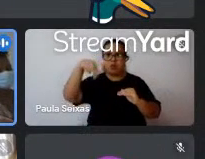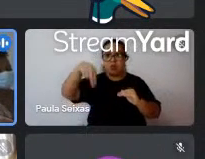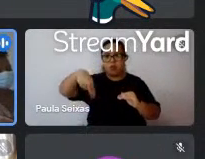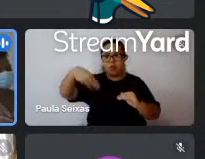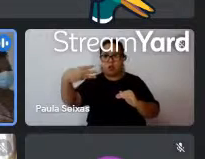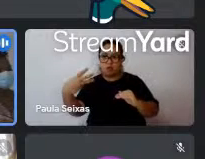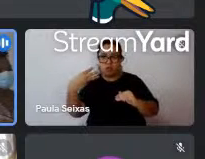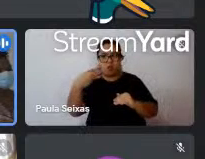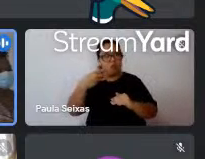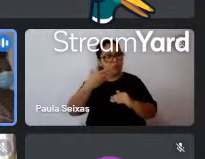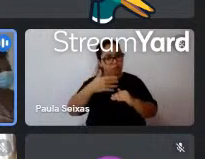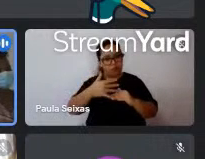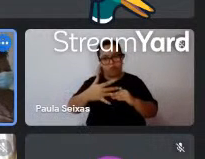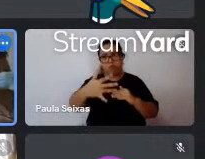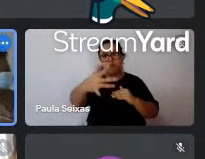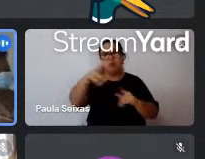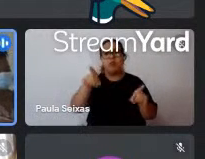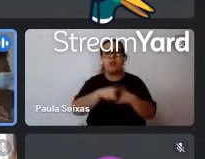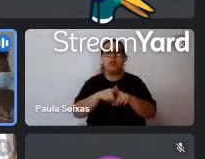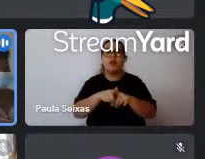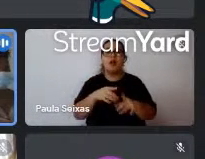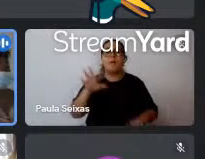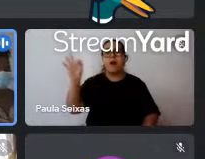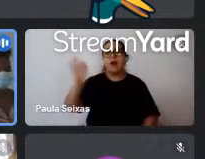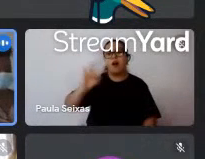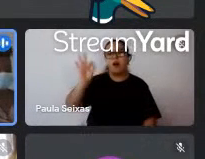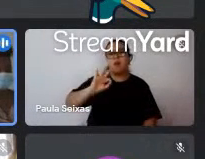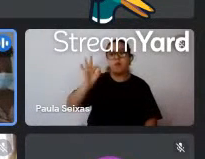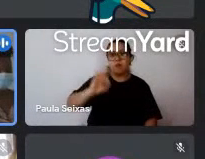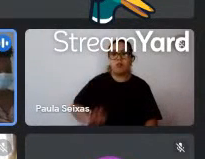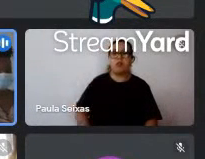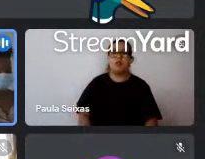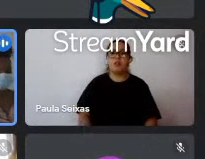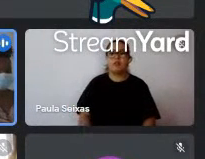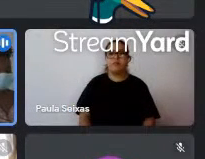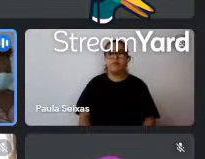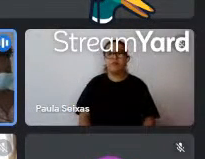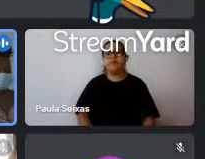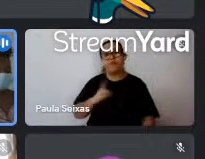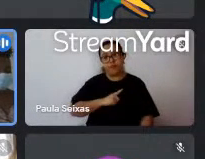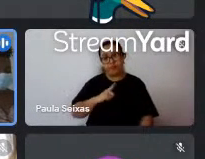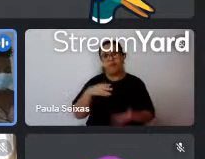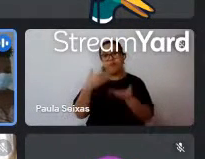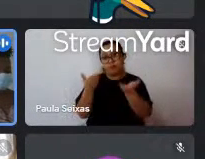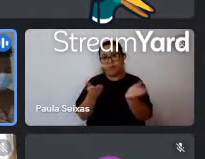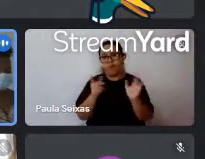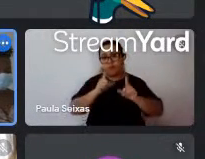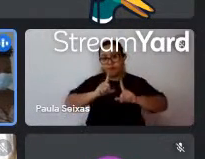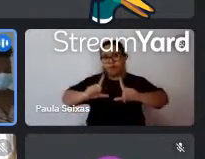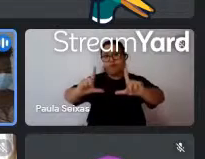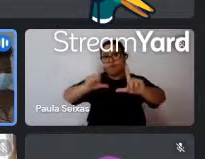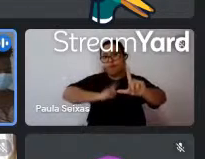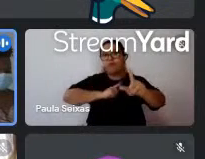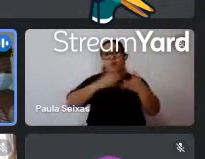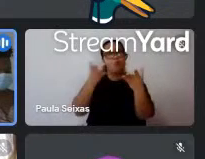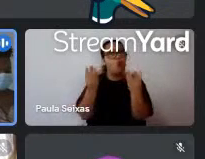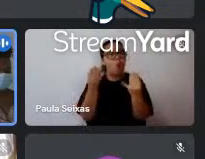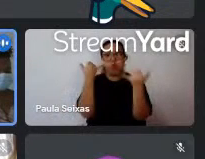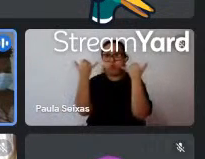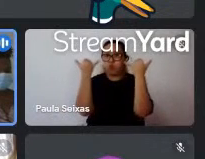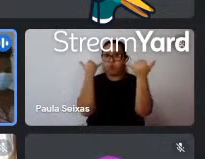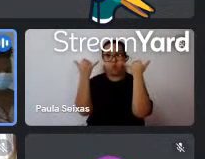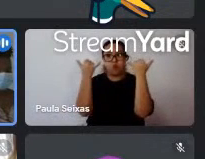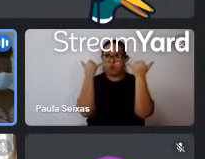de ocorrências e os percentuais. Então, são tabelas com bastante informações, essa daqui é uma delas, em que ela não